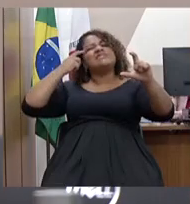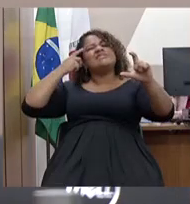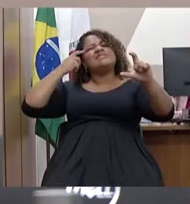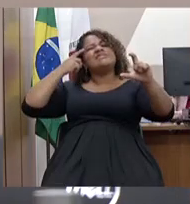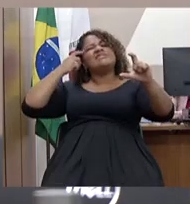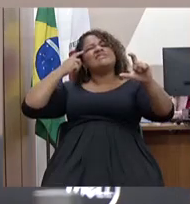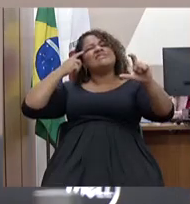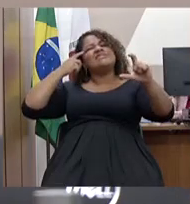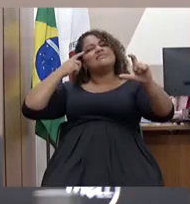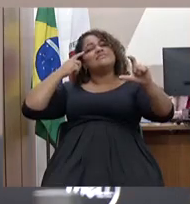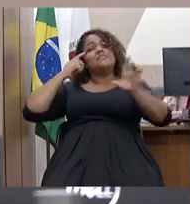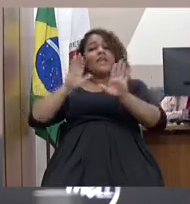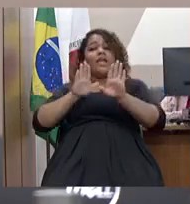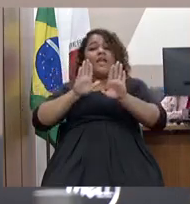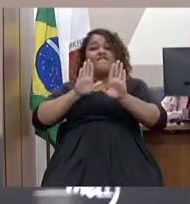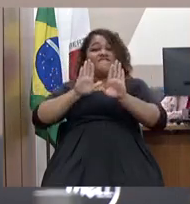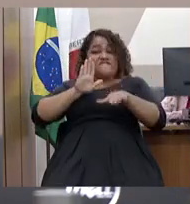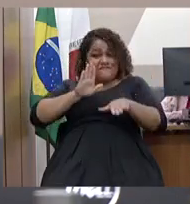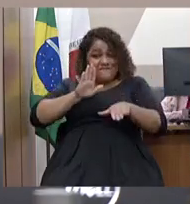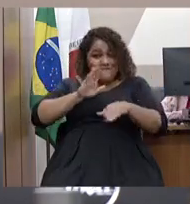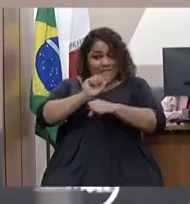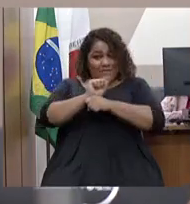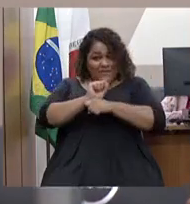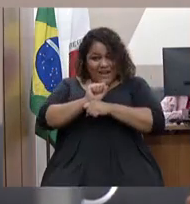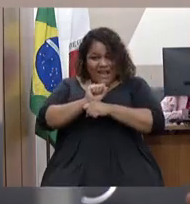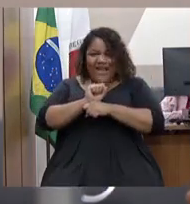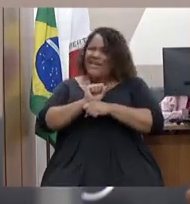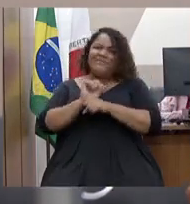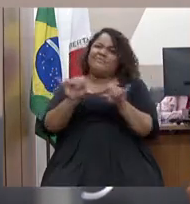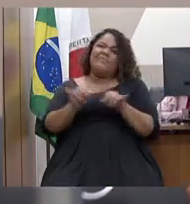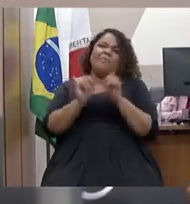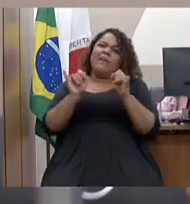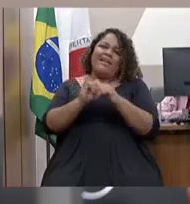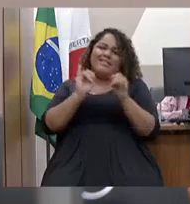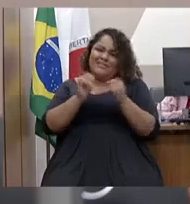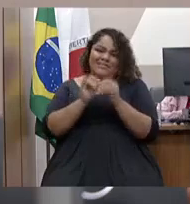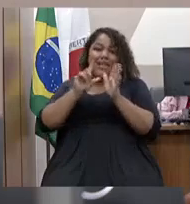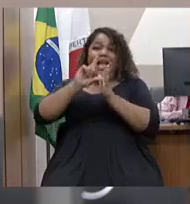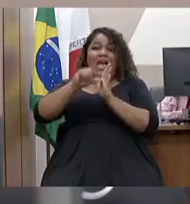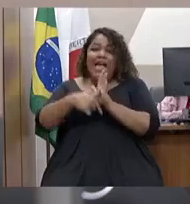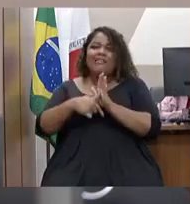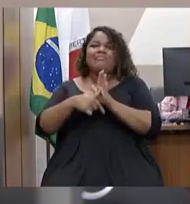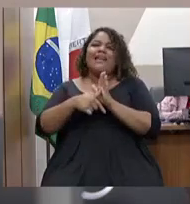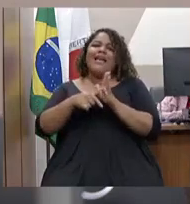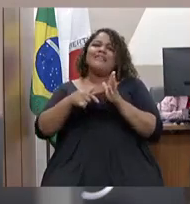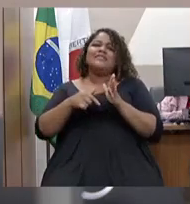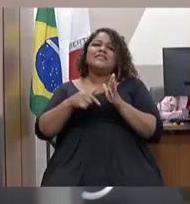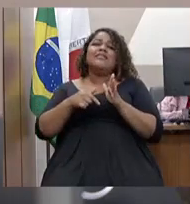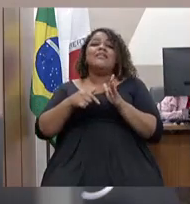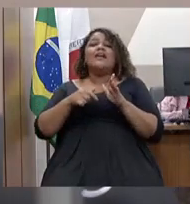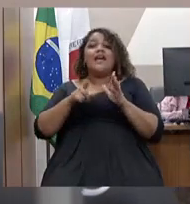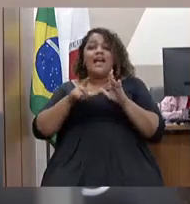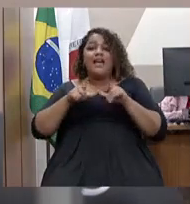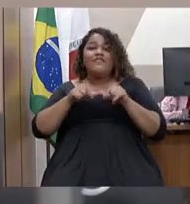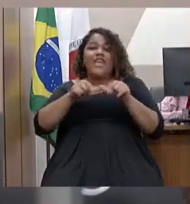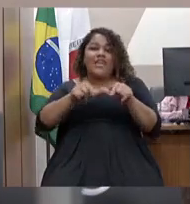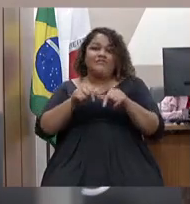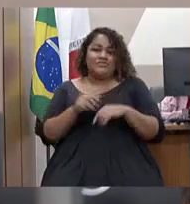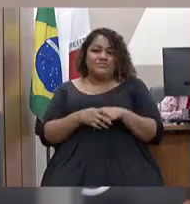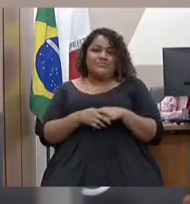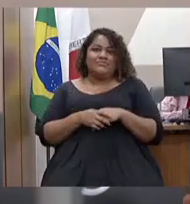frear é bobagem atrasa a viagem frear é bobagem atrasa a viagem